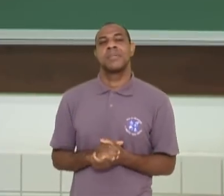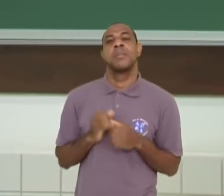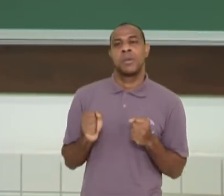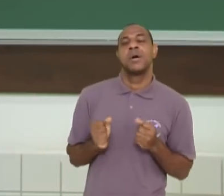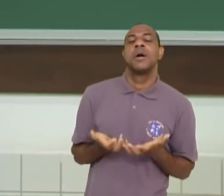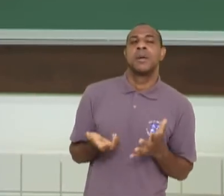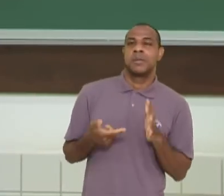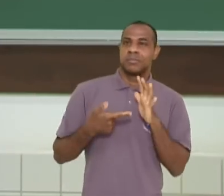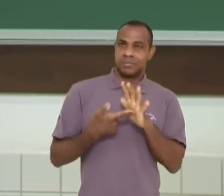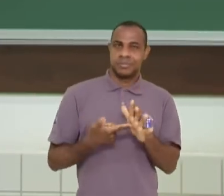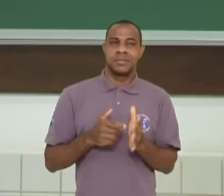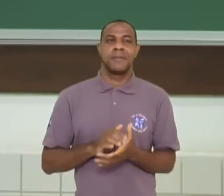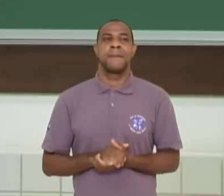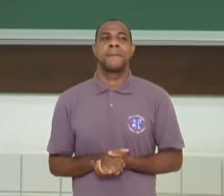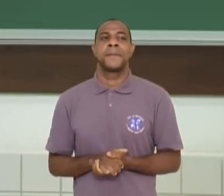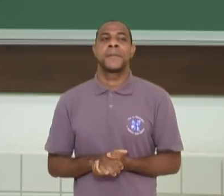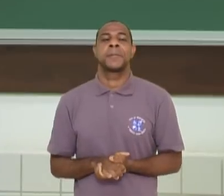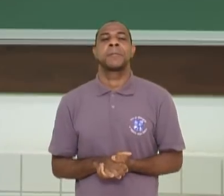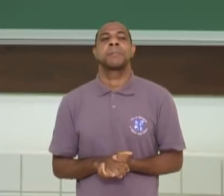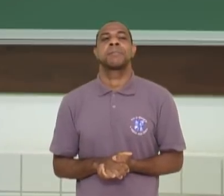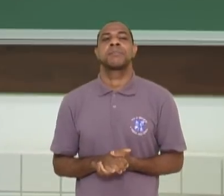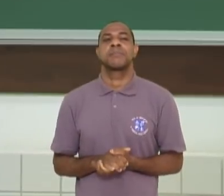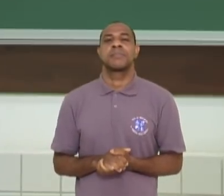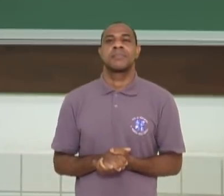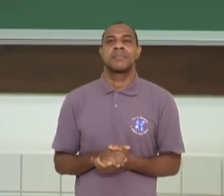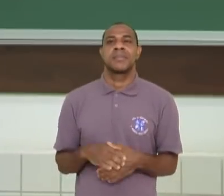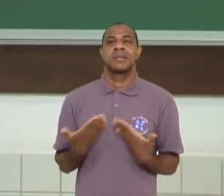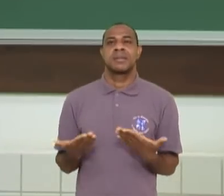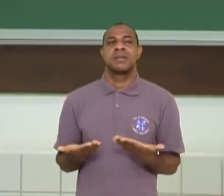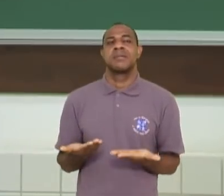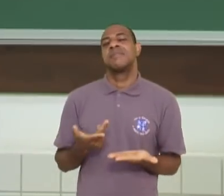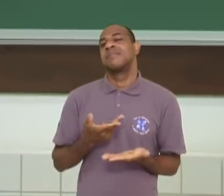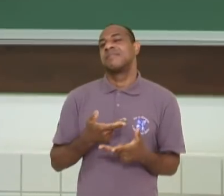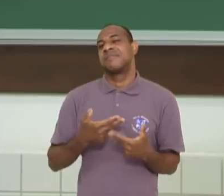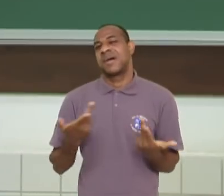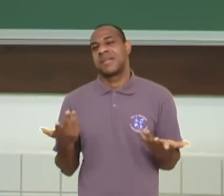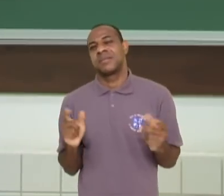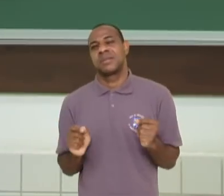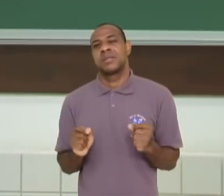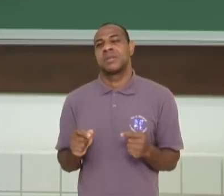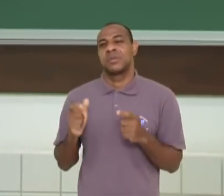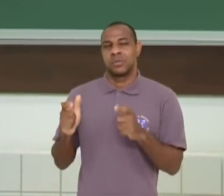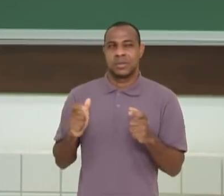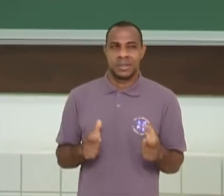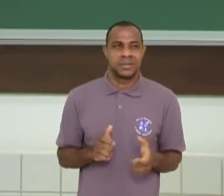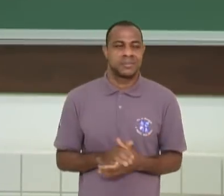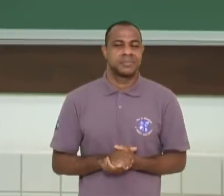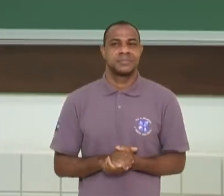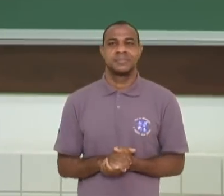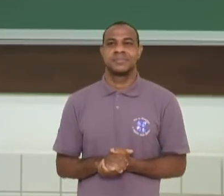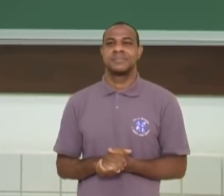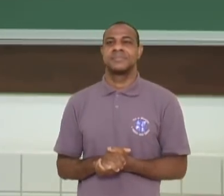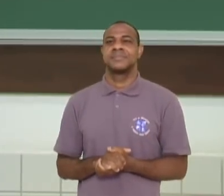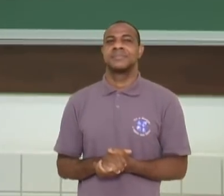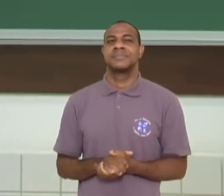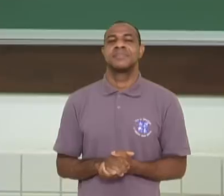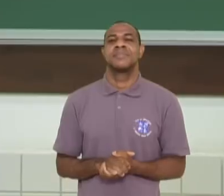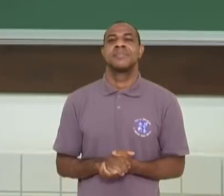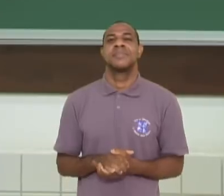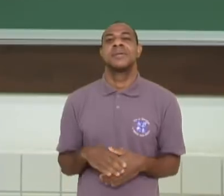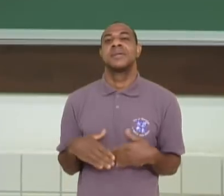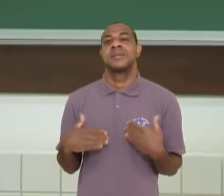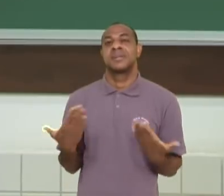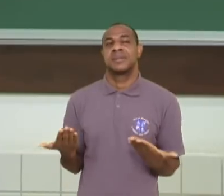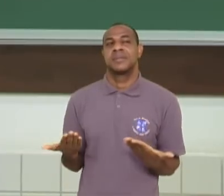jogo bastante interessante de estar sendo realizado em vários locais, né? Em casa não é diferente, né? Então, para passarmos o tempo que